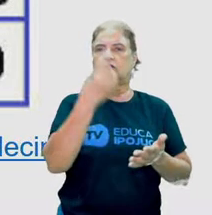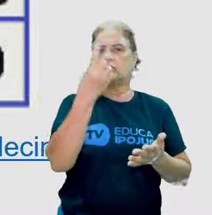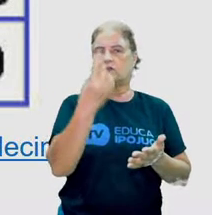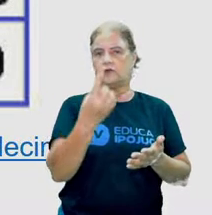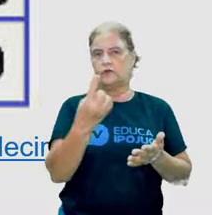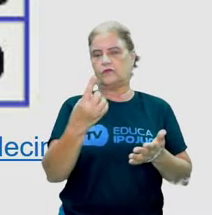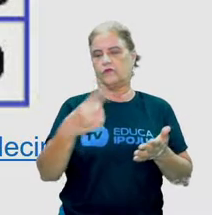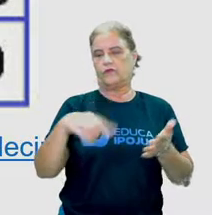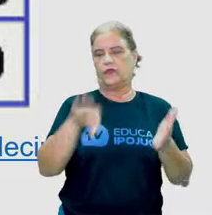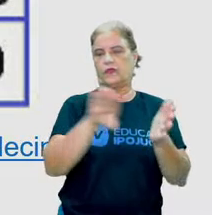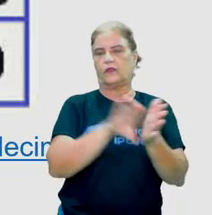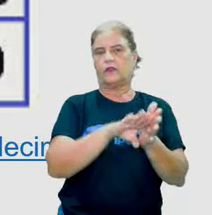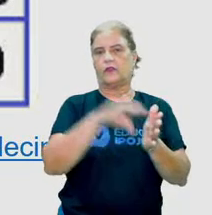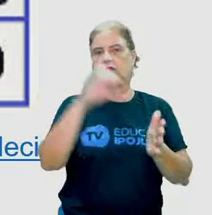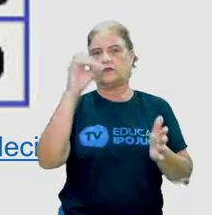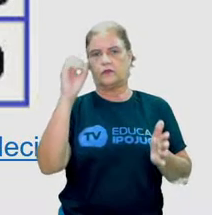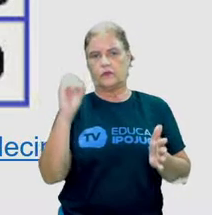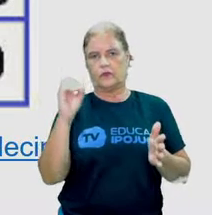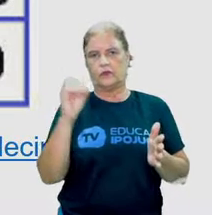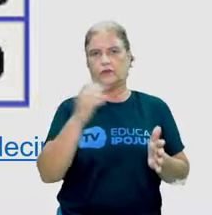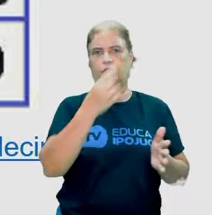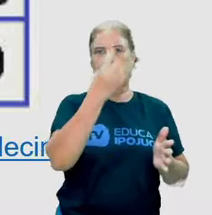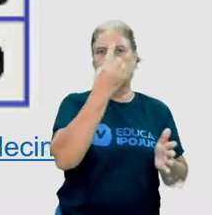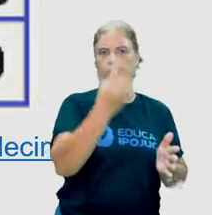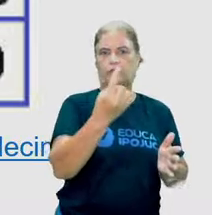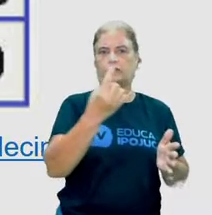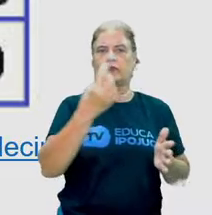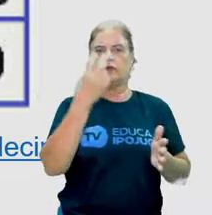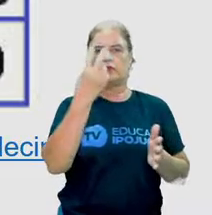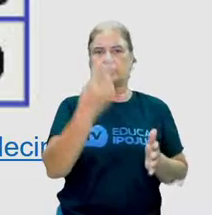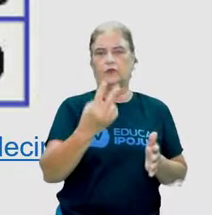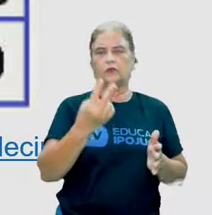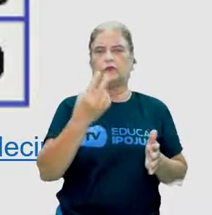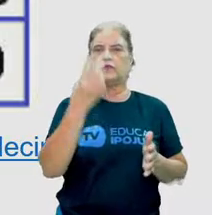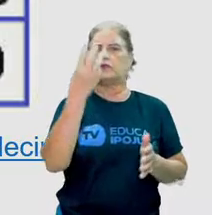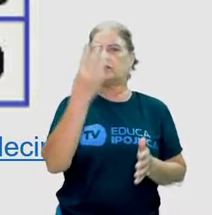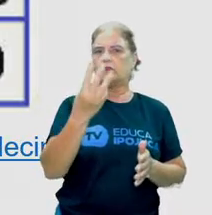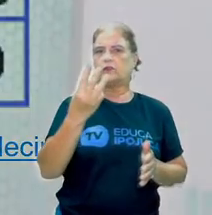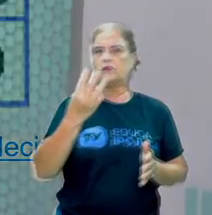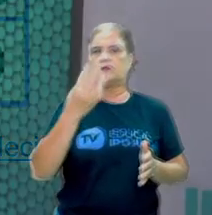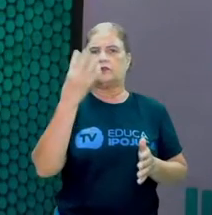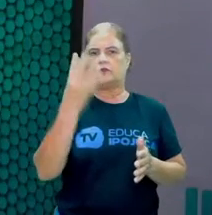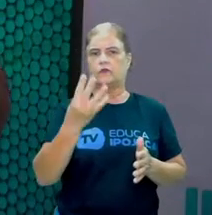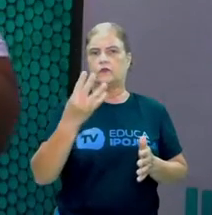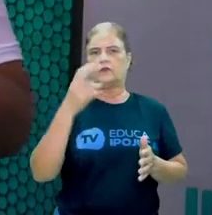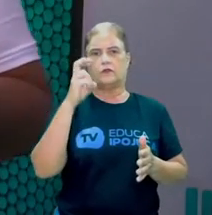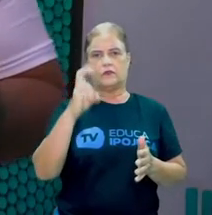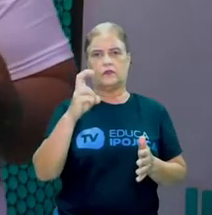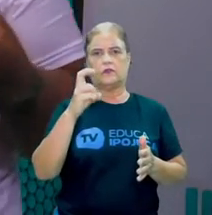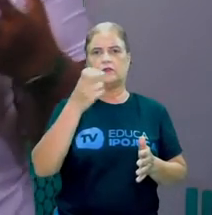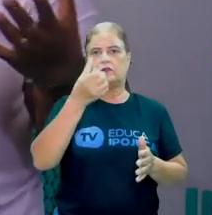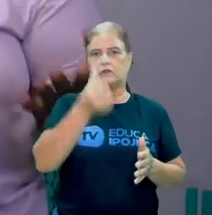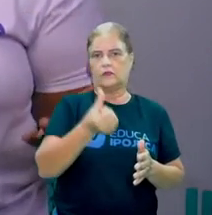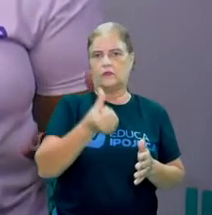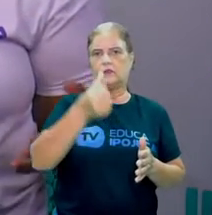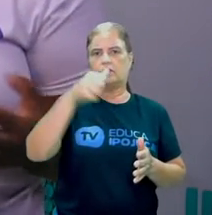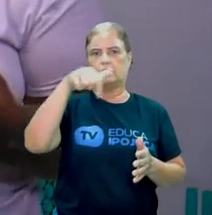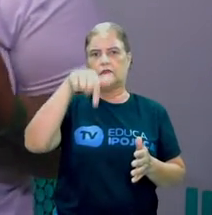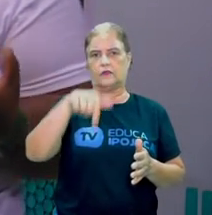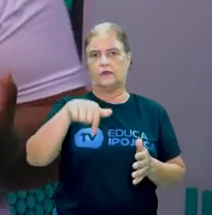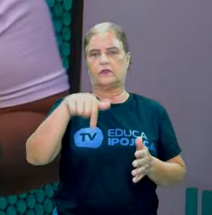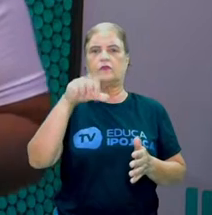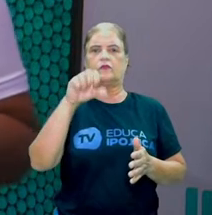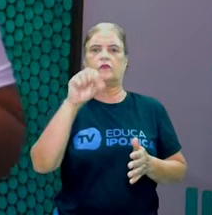o 0. O 1, o 2, 3, 4, 5, 6,